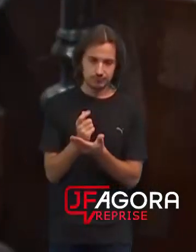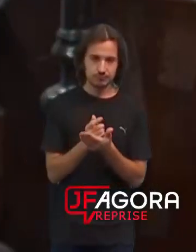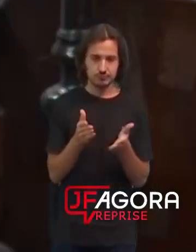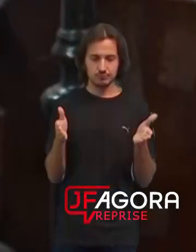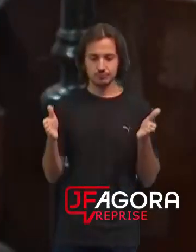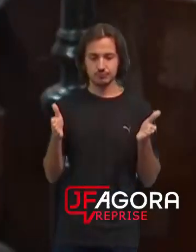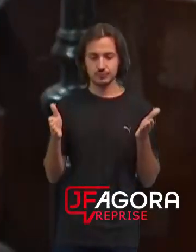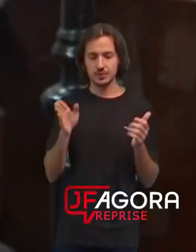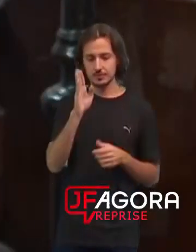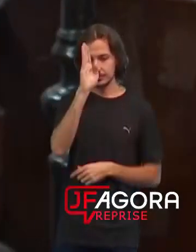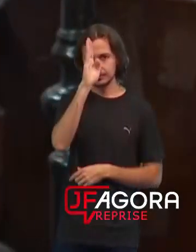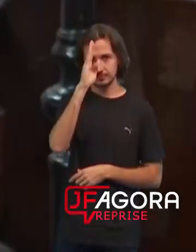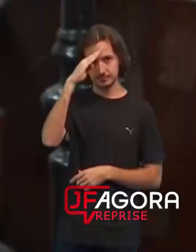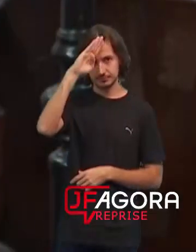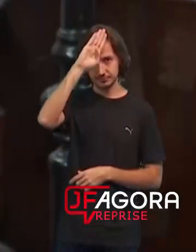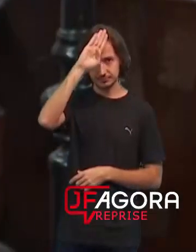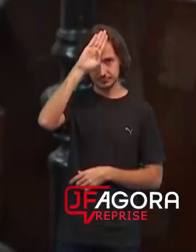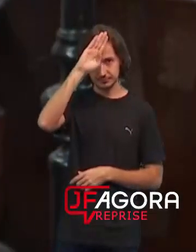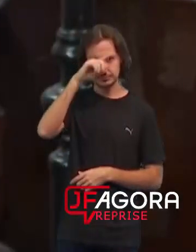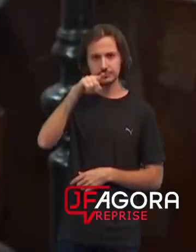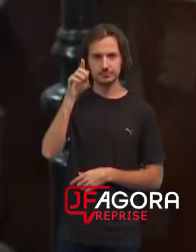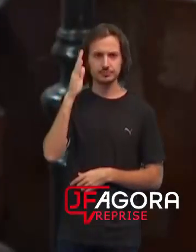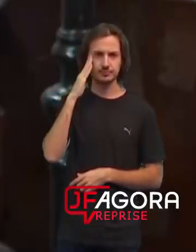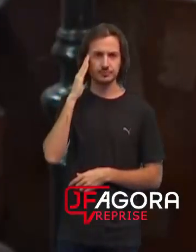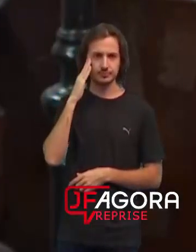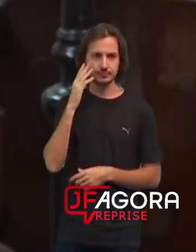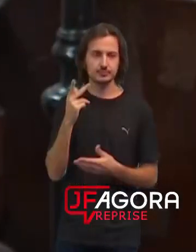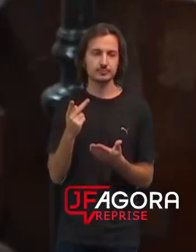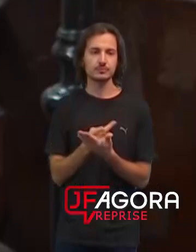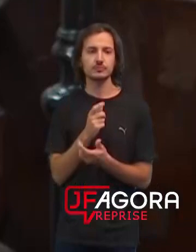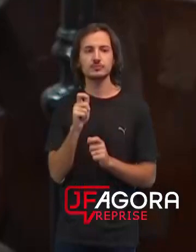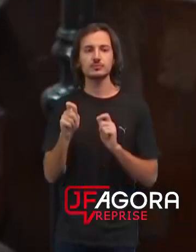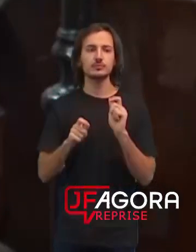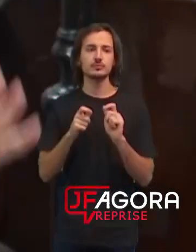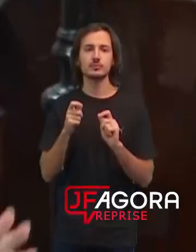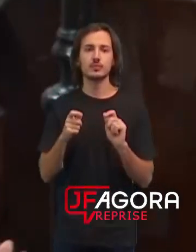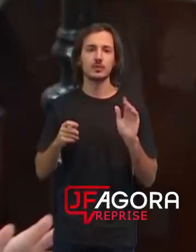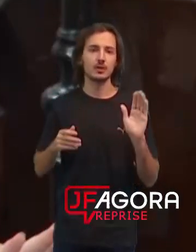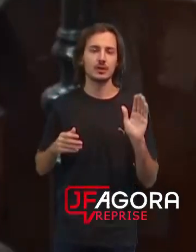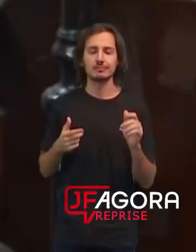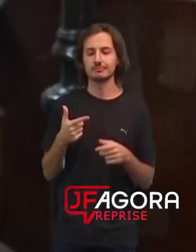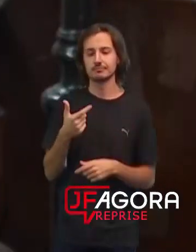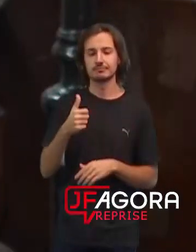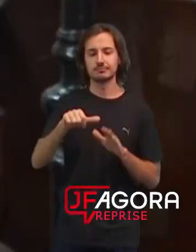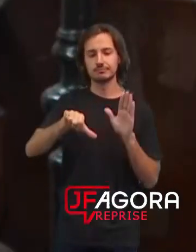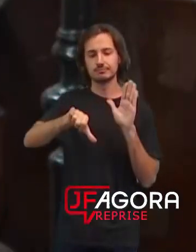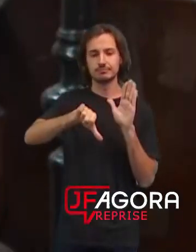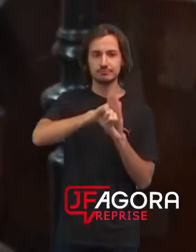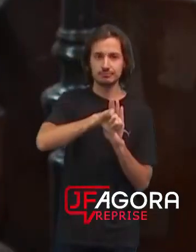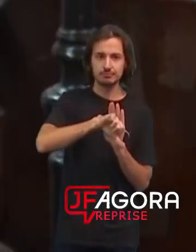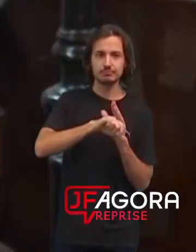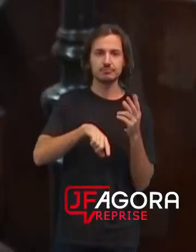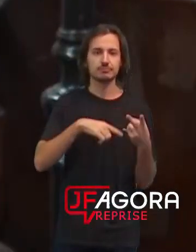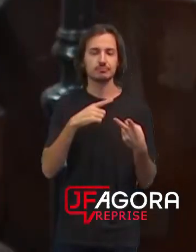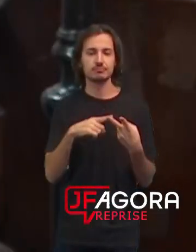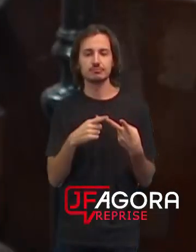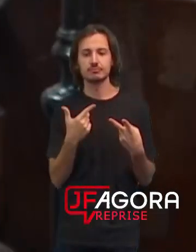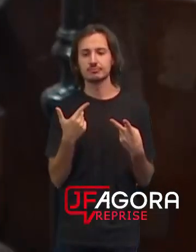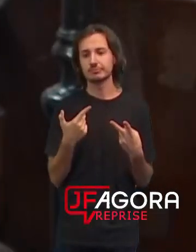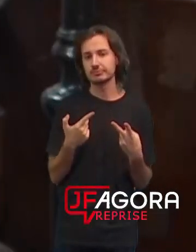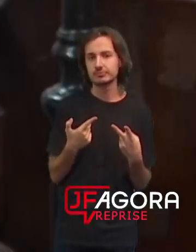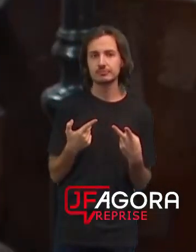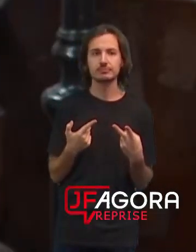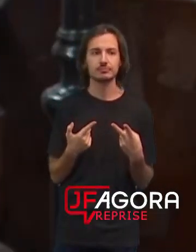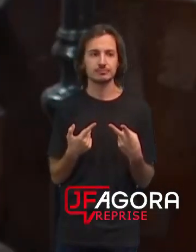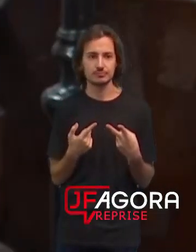Bolsonaro, presidente, a gente viu como os índices da questão da criminalidade, da questão das armas de fogo na mão, né, de criminosos,